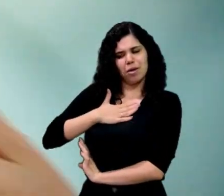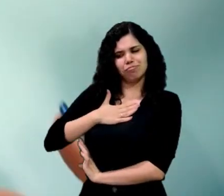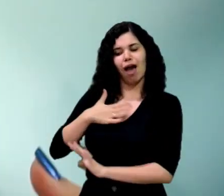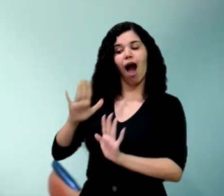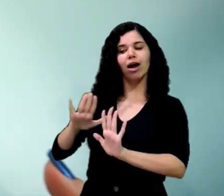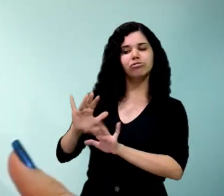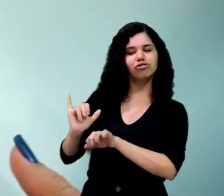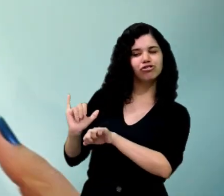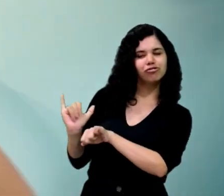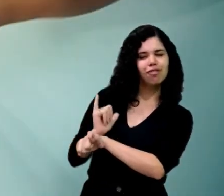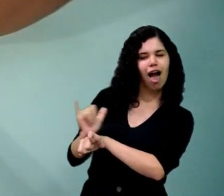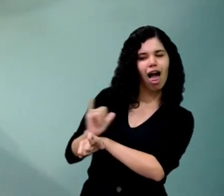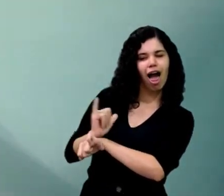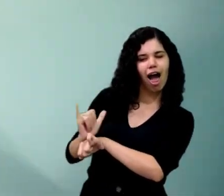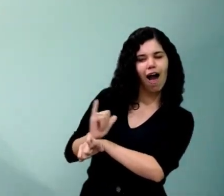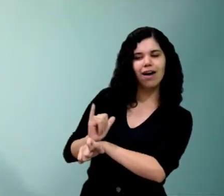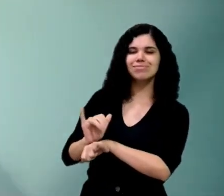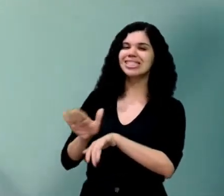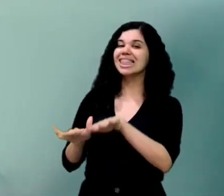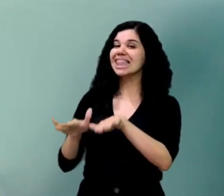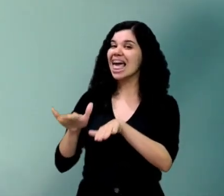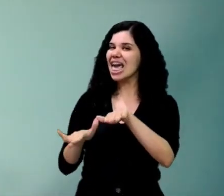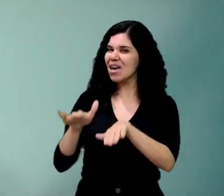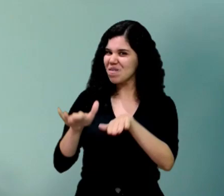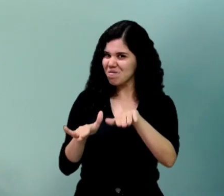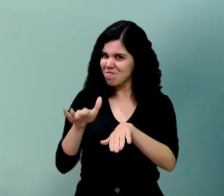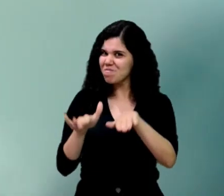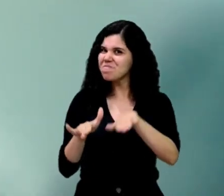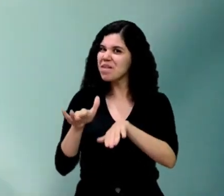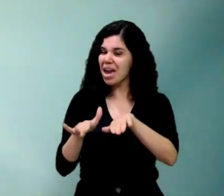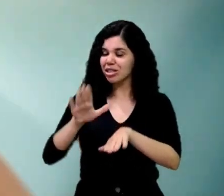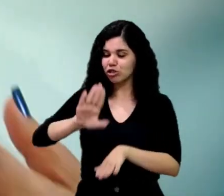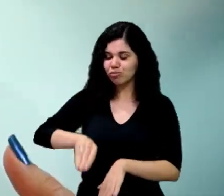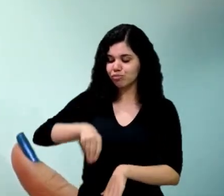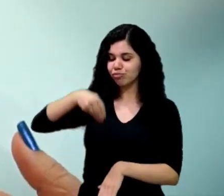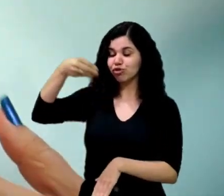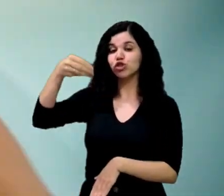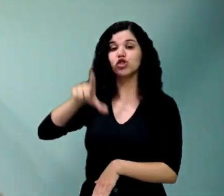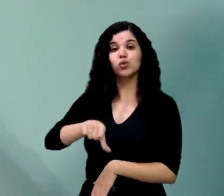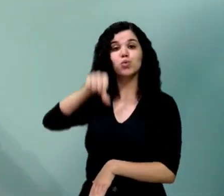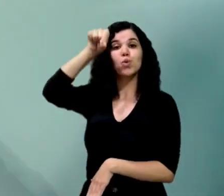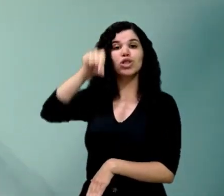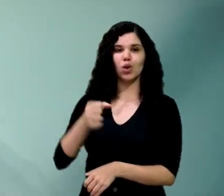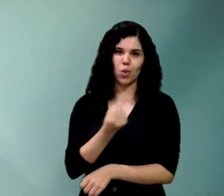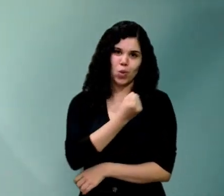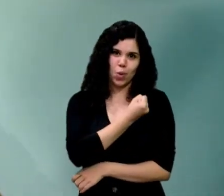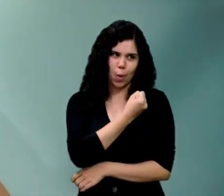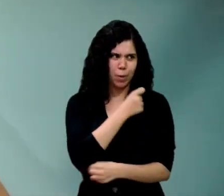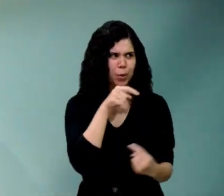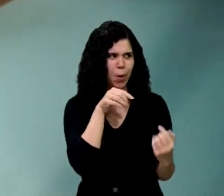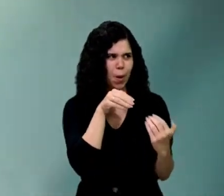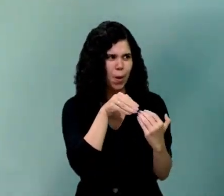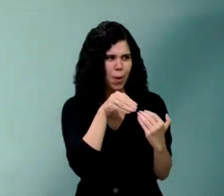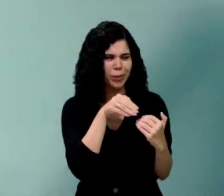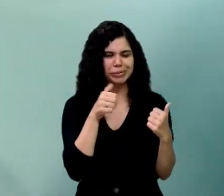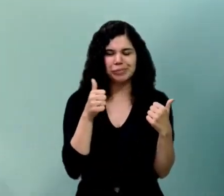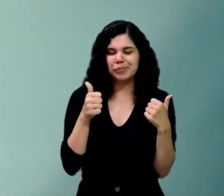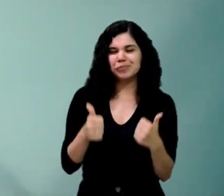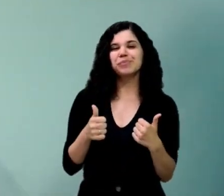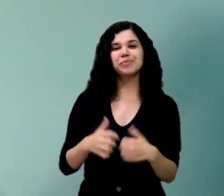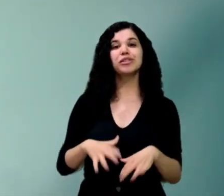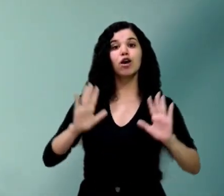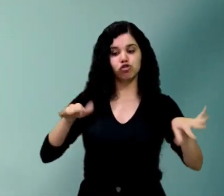Josi? Agora a estratégia vai depender realmente do número que eu vou pegar. Você concorda? Concordo. Então vamos lá,